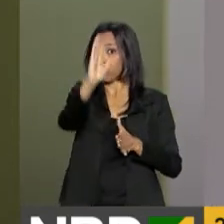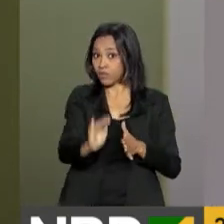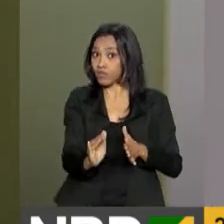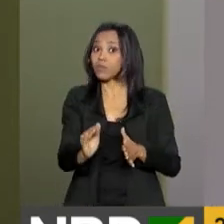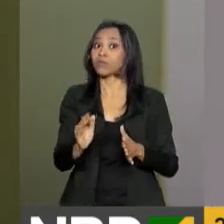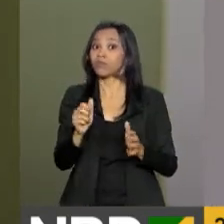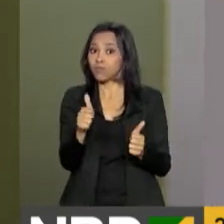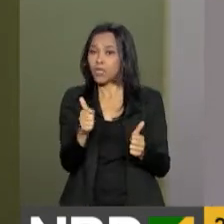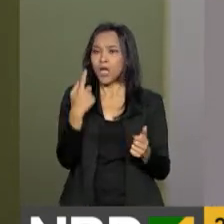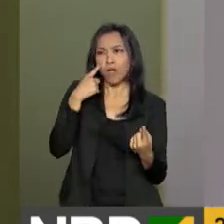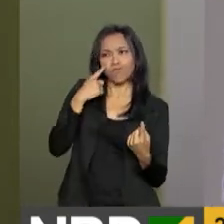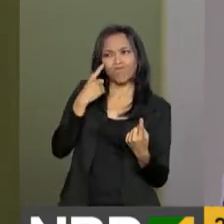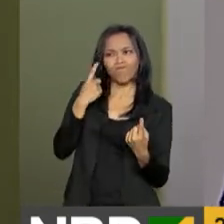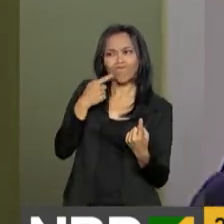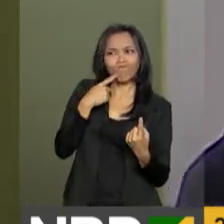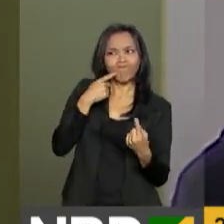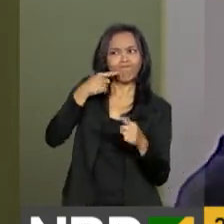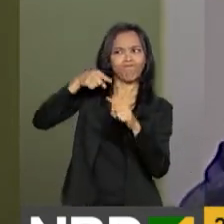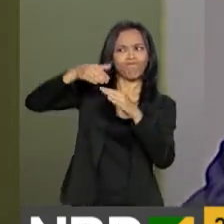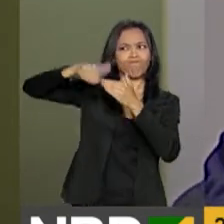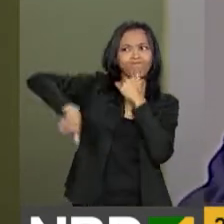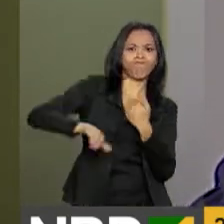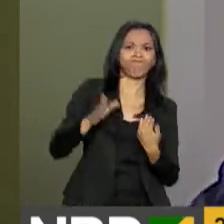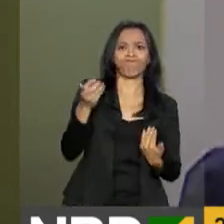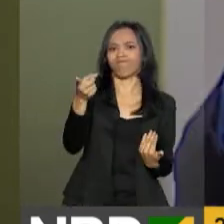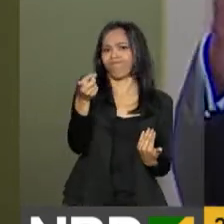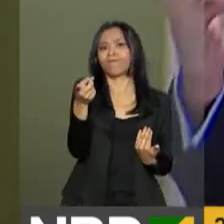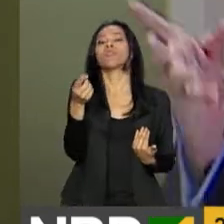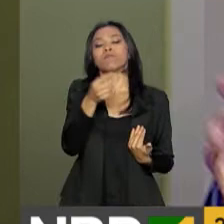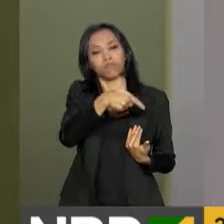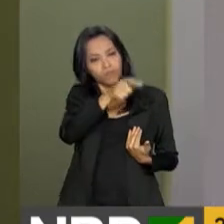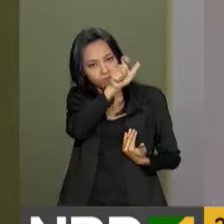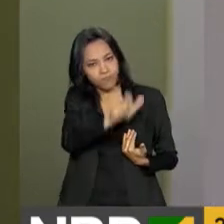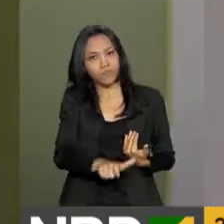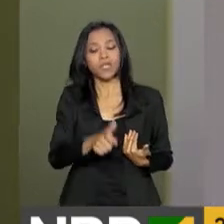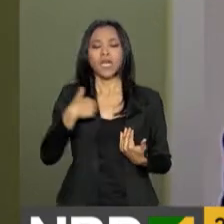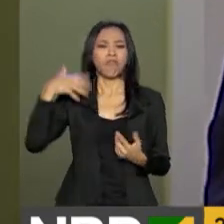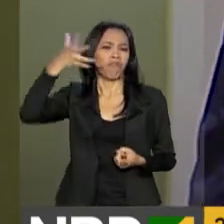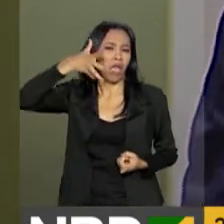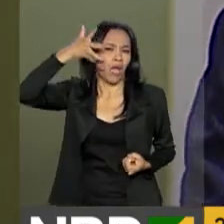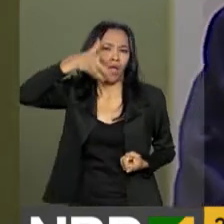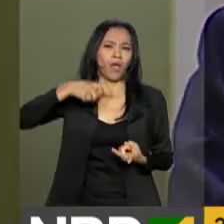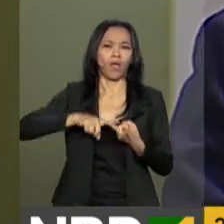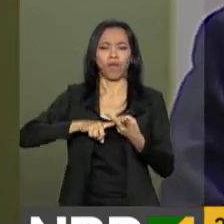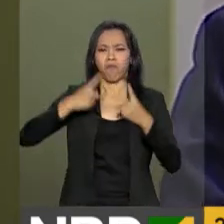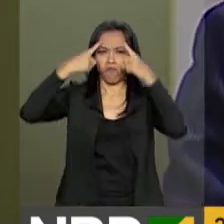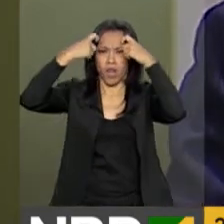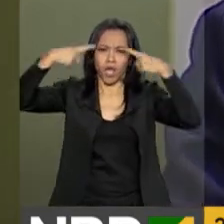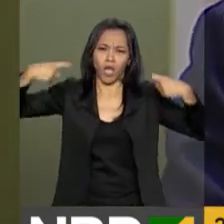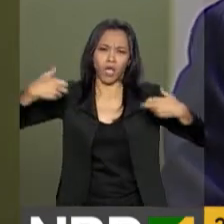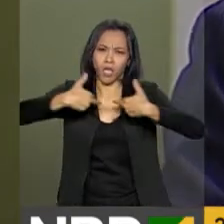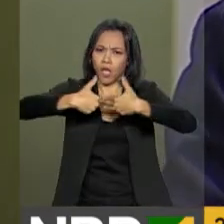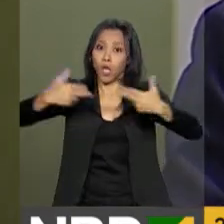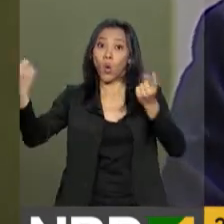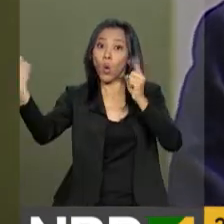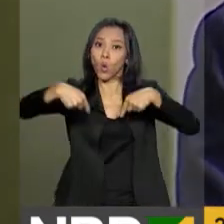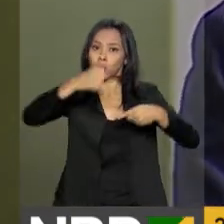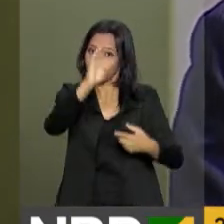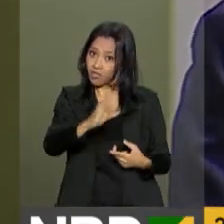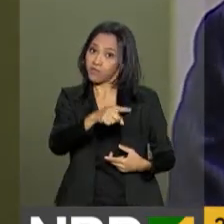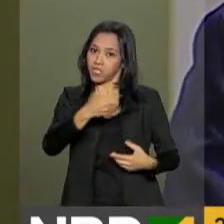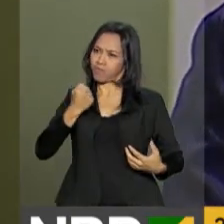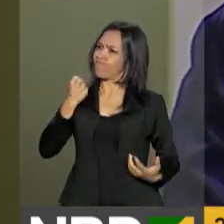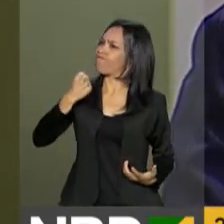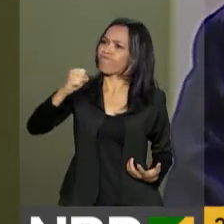quando necessário fosse as eventuais agressões verbais e discursivas em relação ao nosso país e portanto